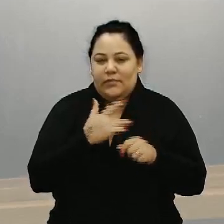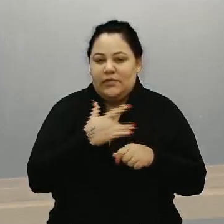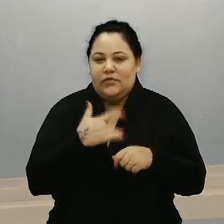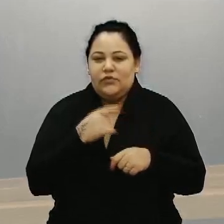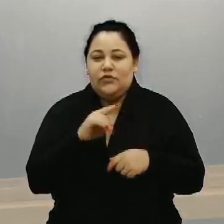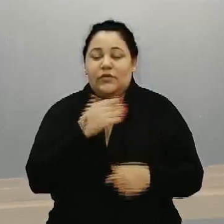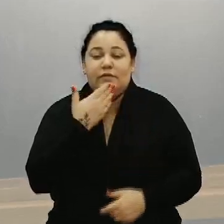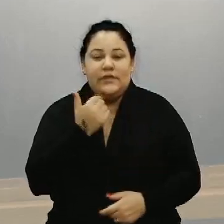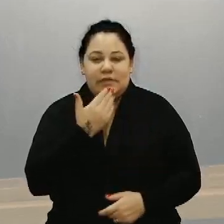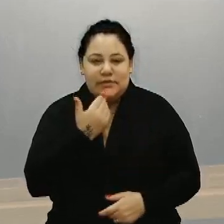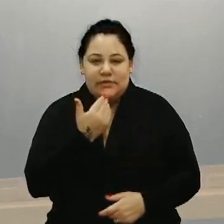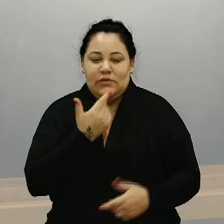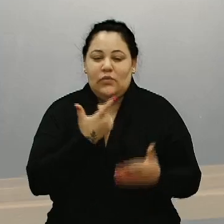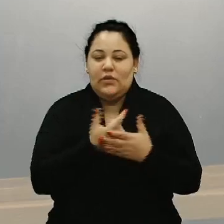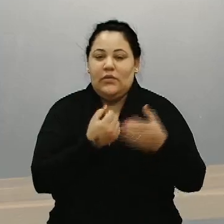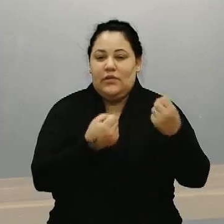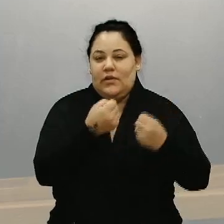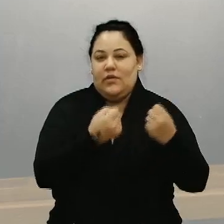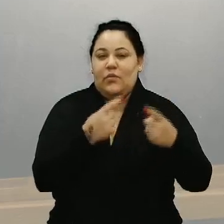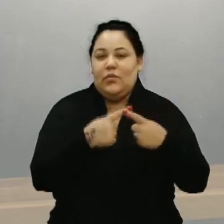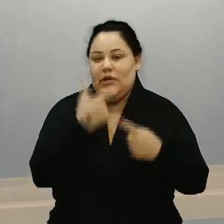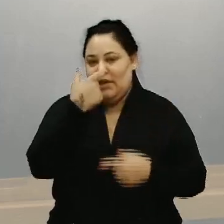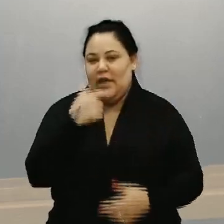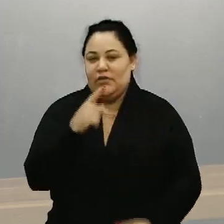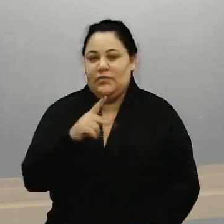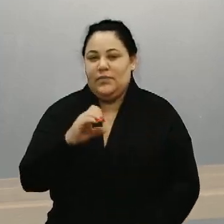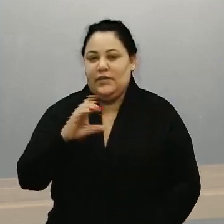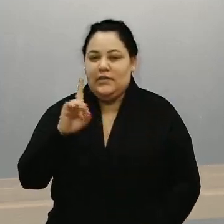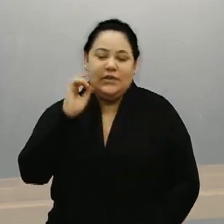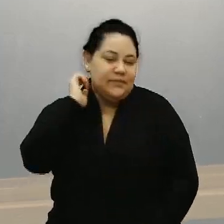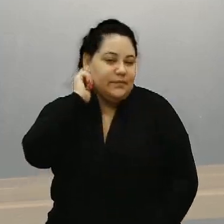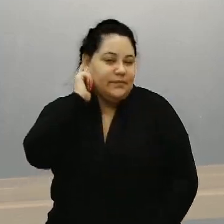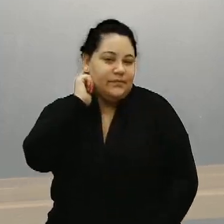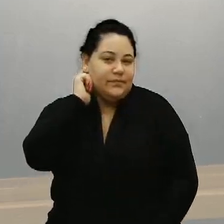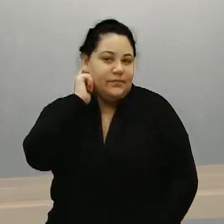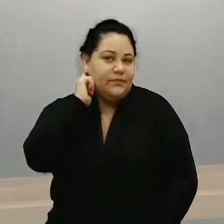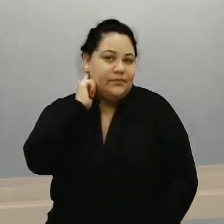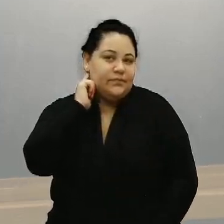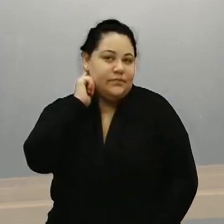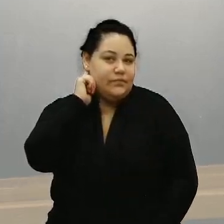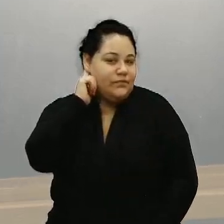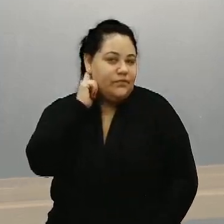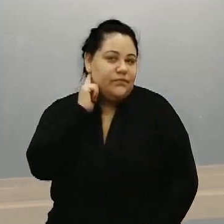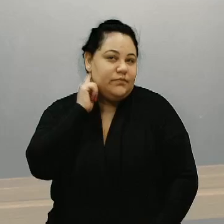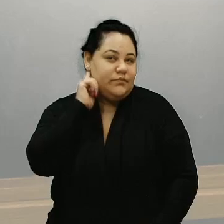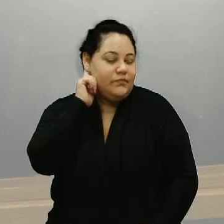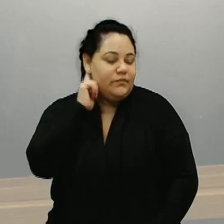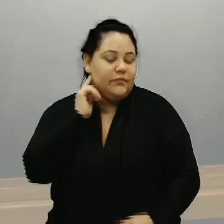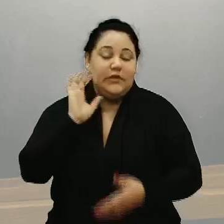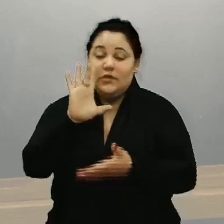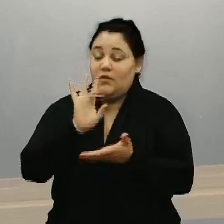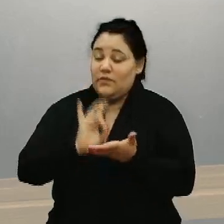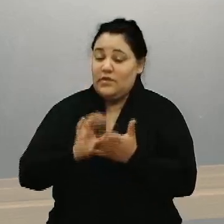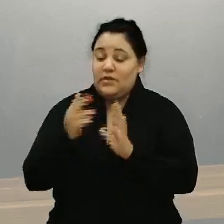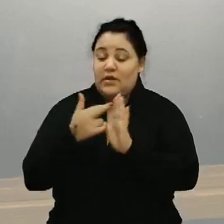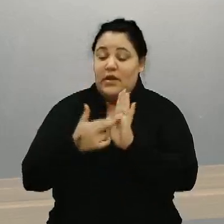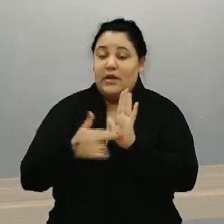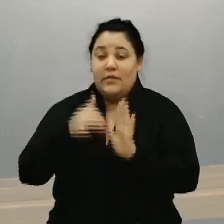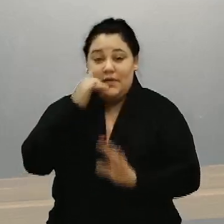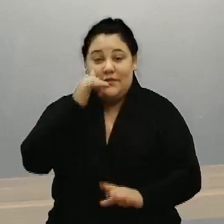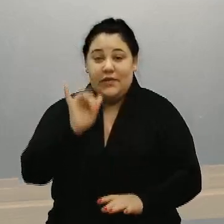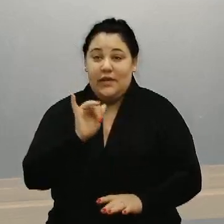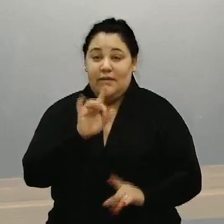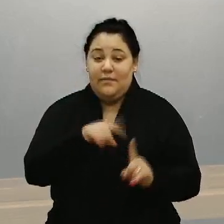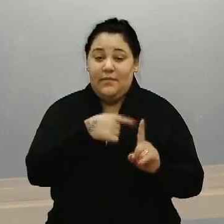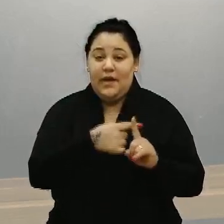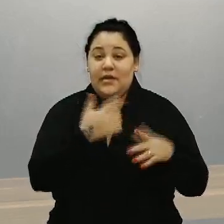que seja, porque se considera PCD. Neste caso, vai ser regulamentado para evitar mais custo